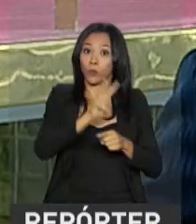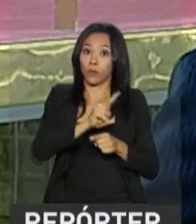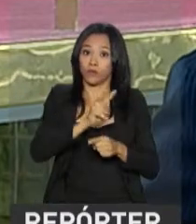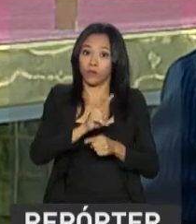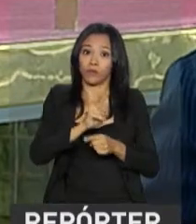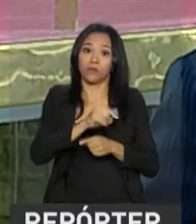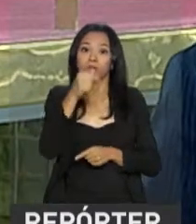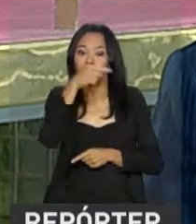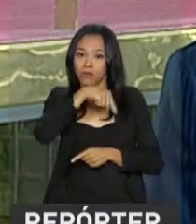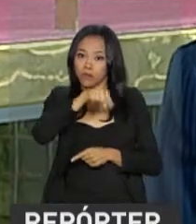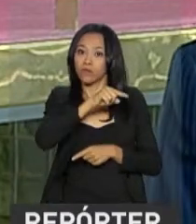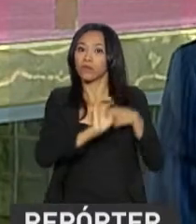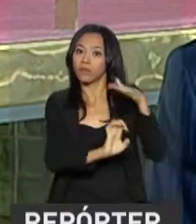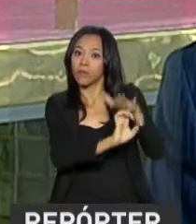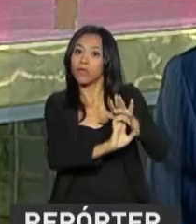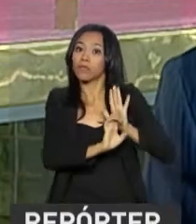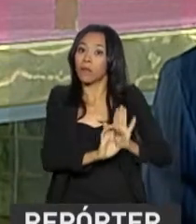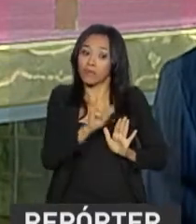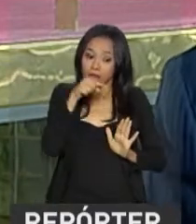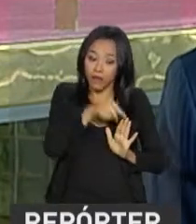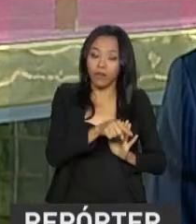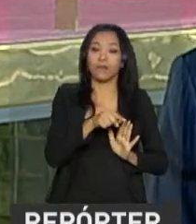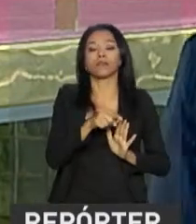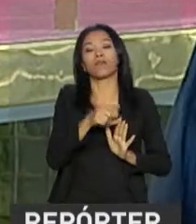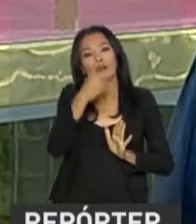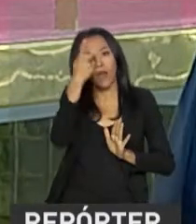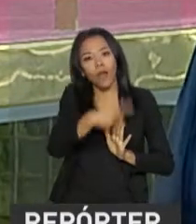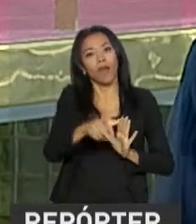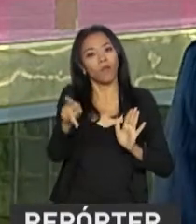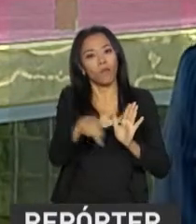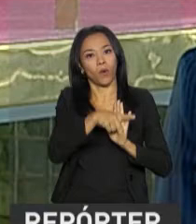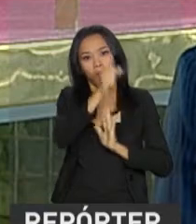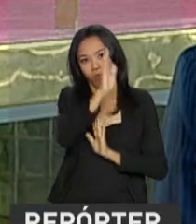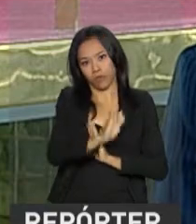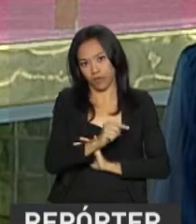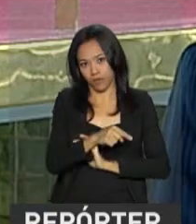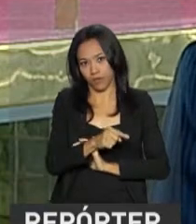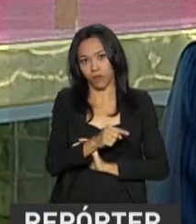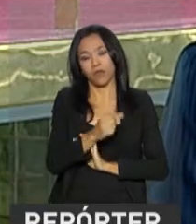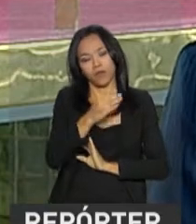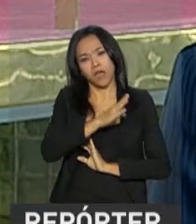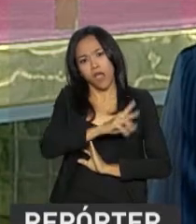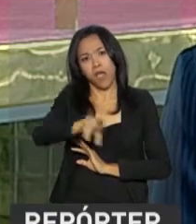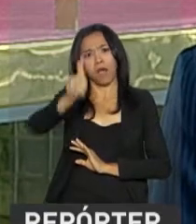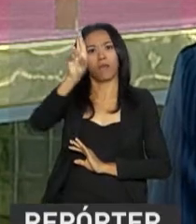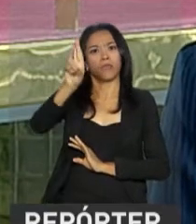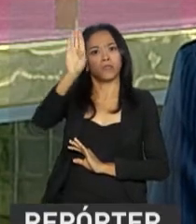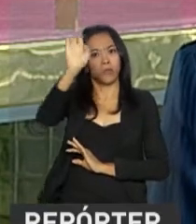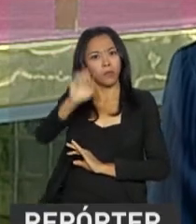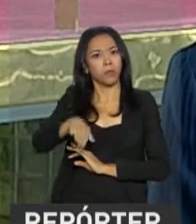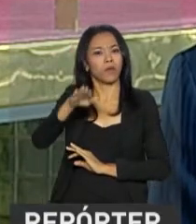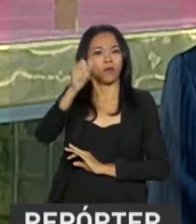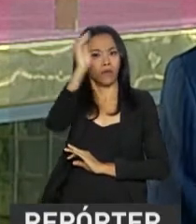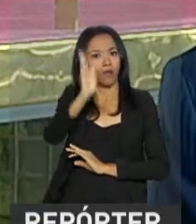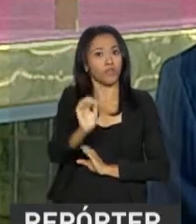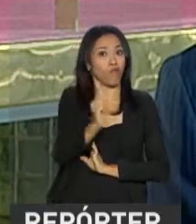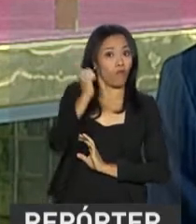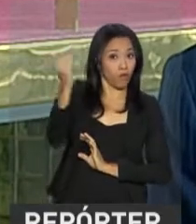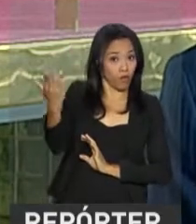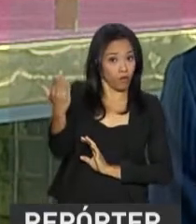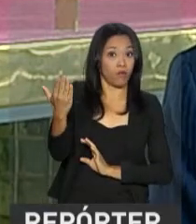assunto. Mas, em princípio, a Embraer é brasileira, representa muito bem o Brasil aí fora e, volto a